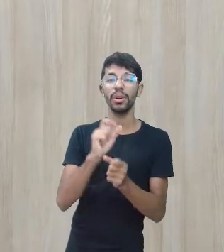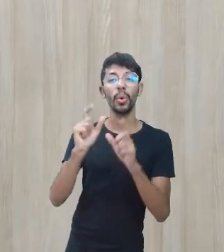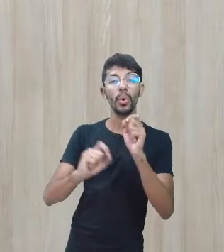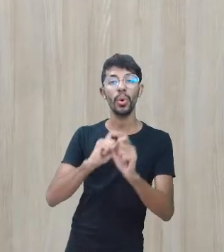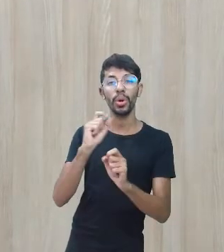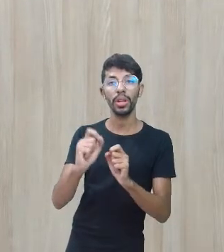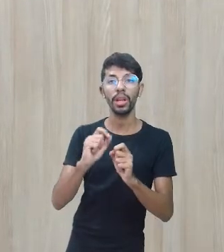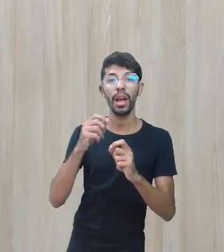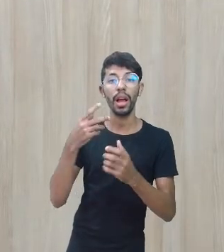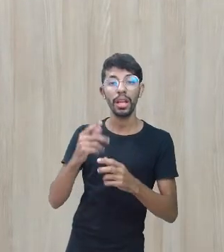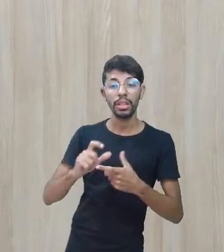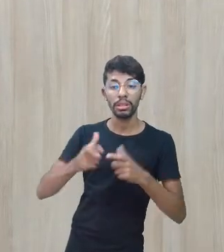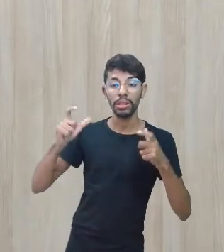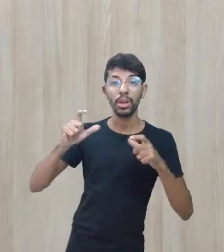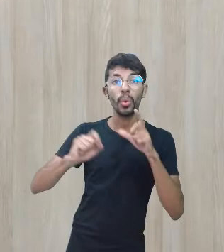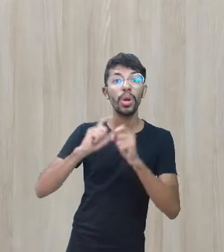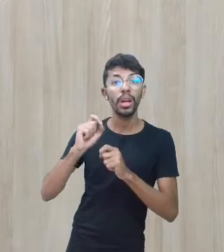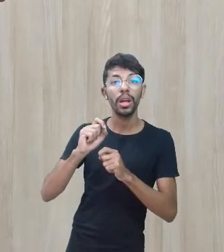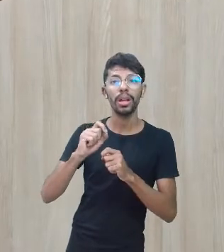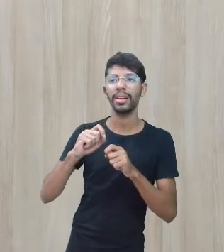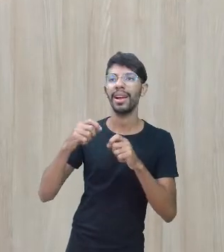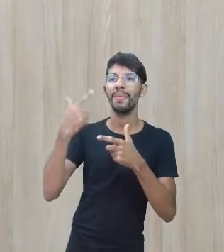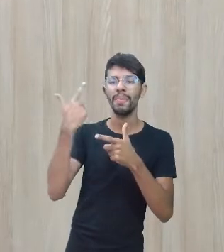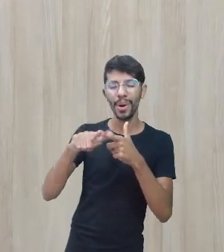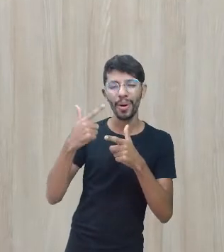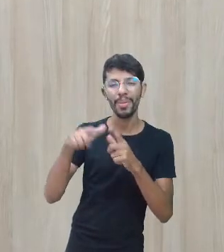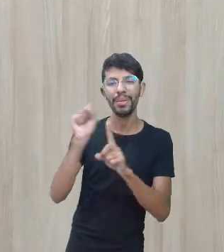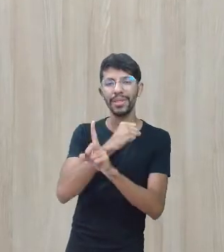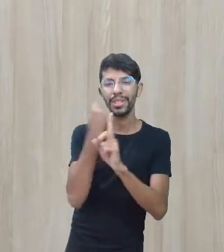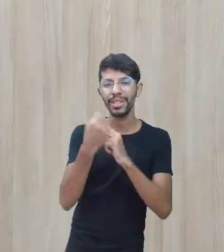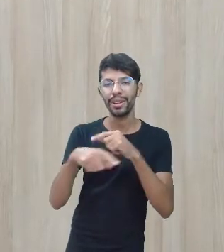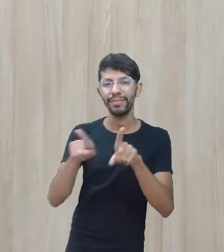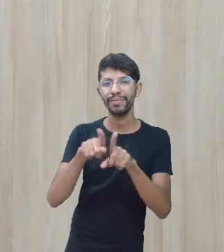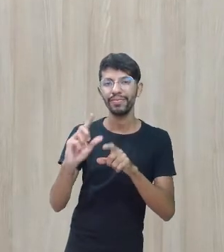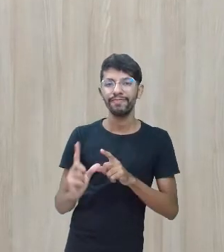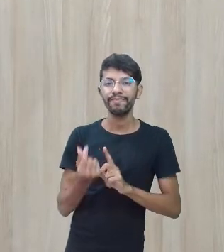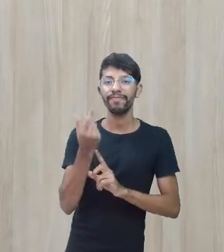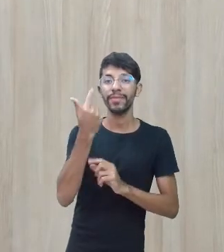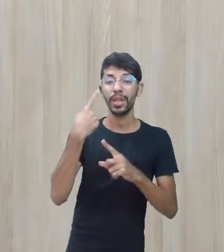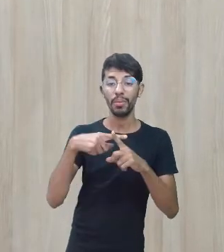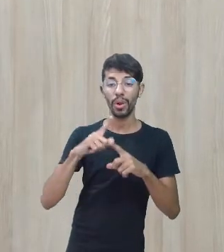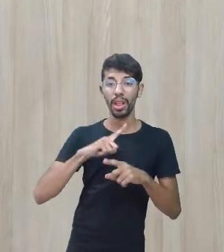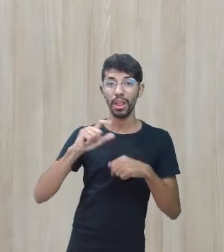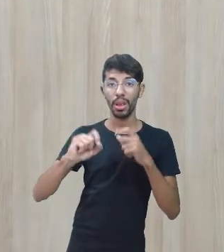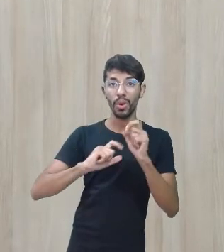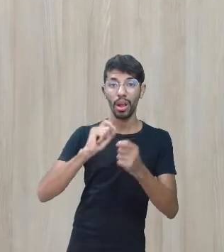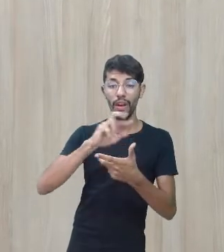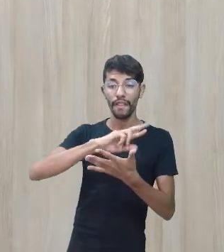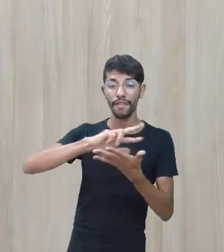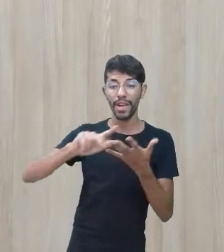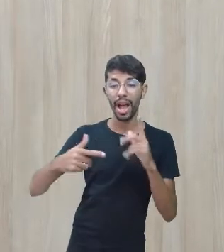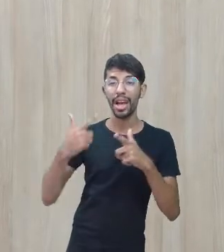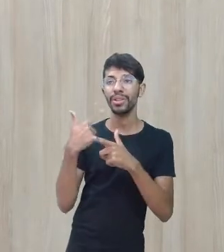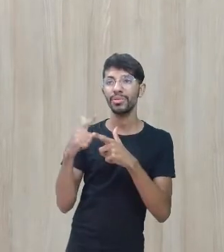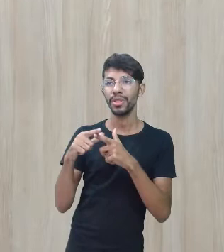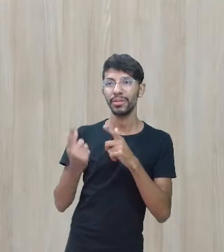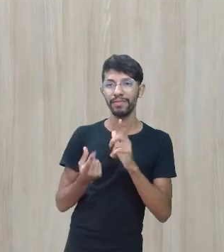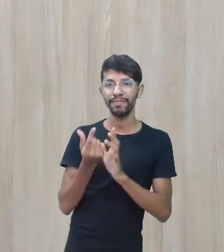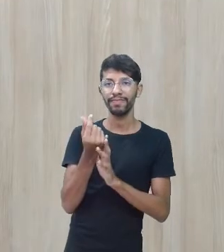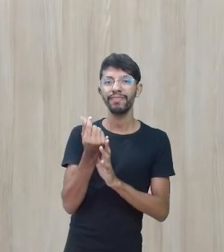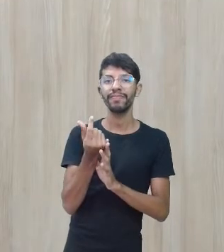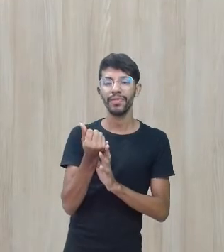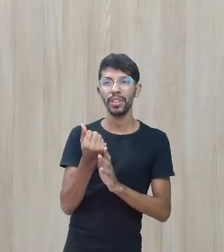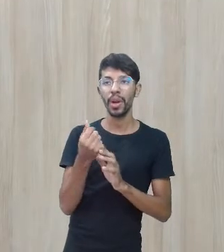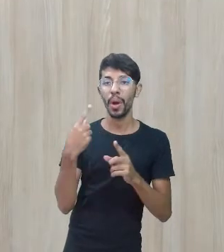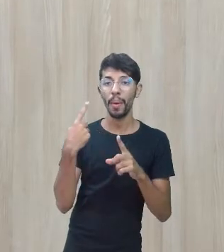crise social e econômica. Por quê? Porque a gente vai ter uma série de problemas econômicos, por conta do não acesso a mais